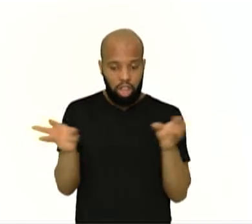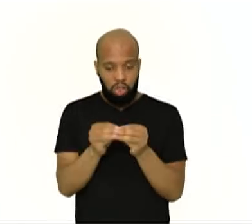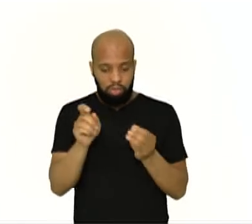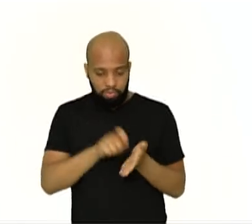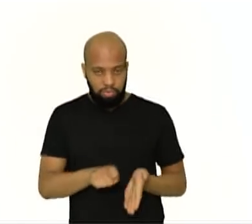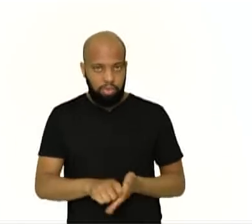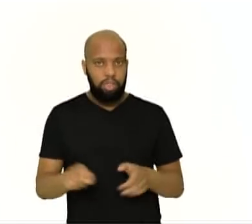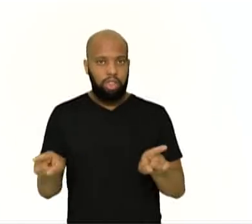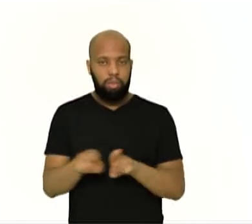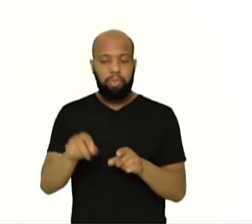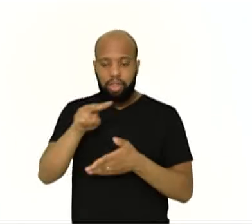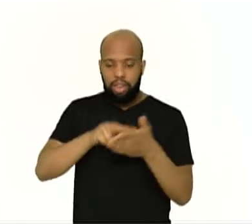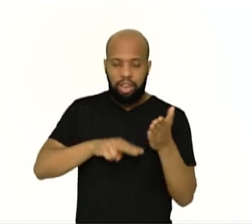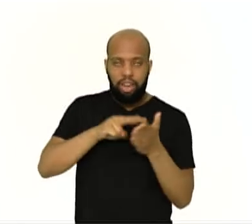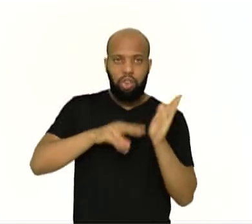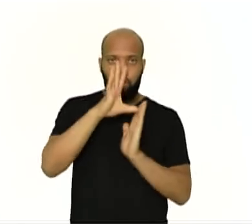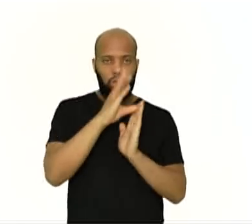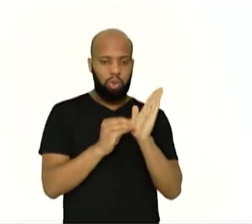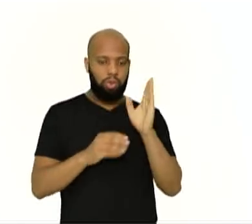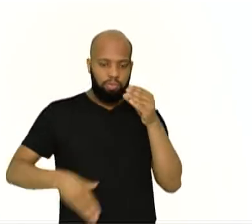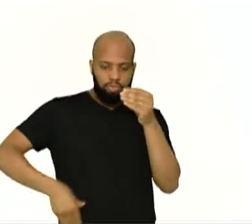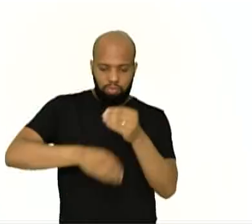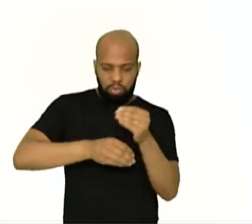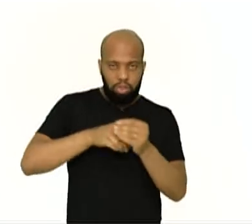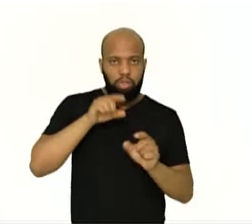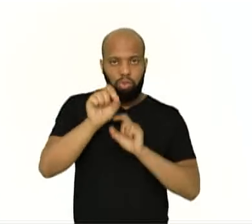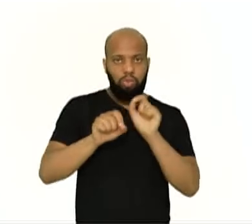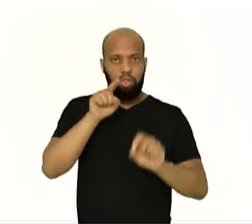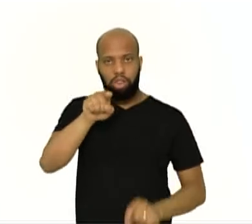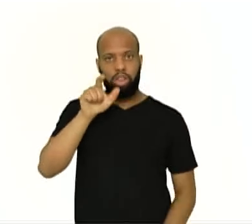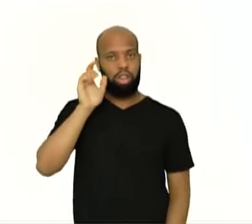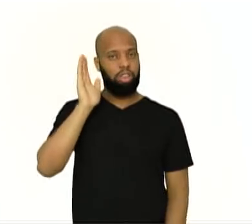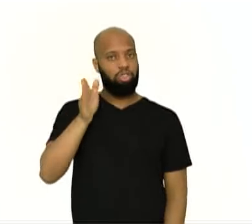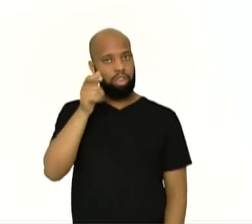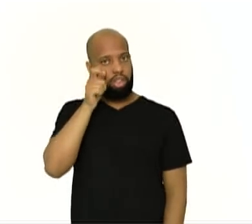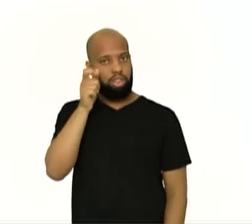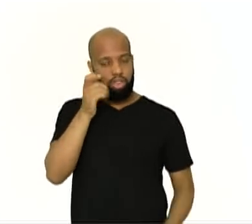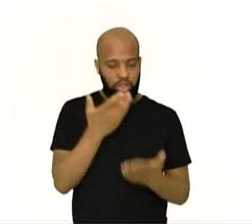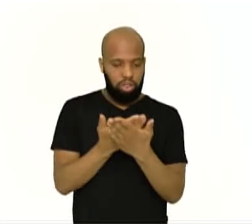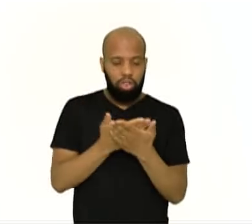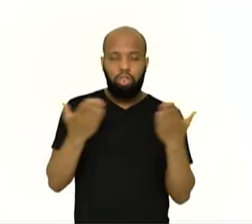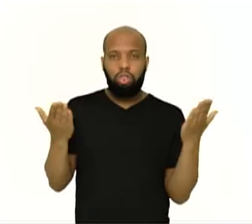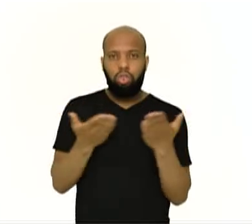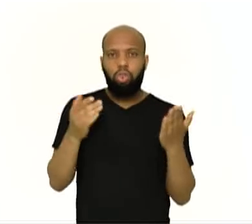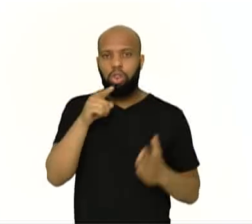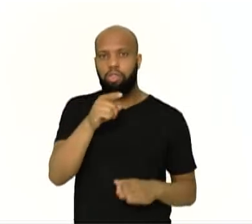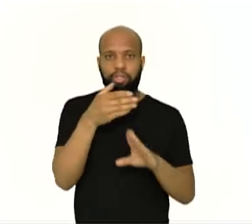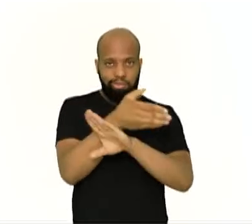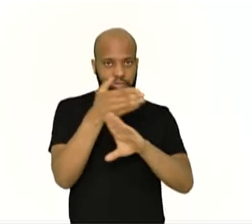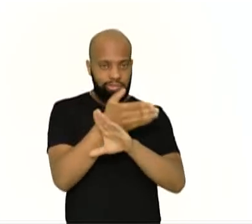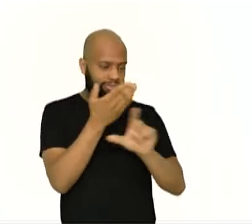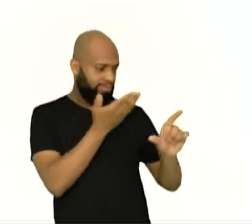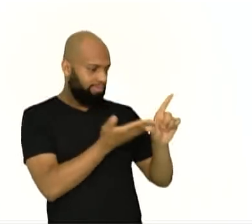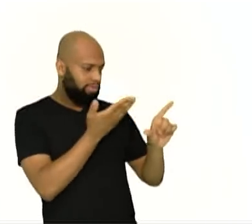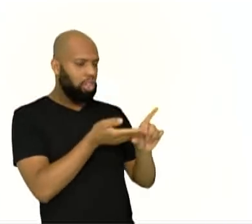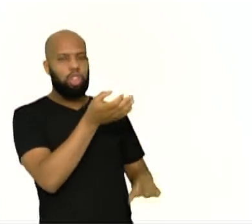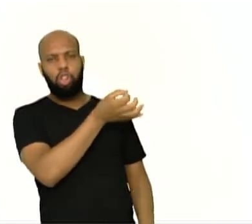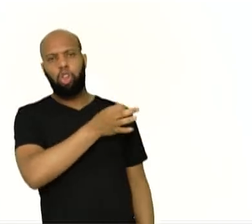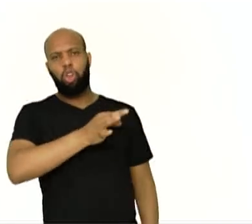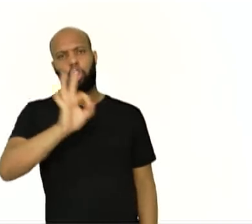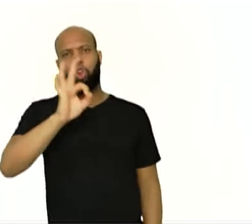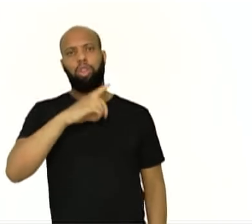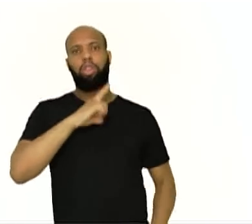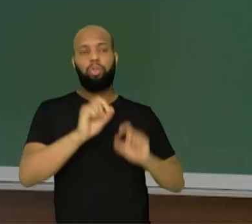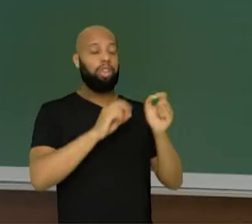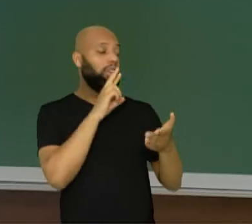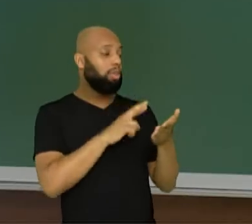os conteúdos para complementar o que você assistiu na aula de hoje. Você está acessando o Classroom? Ótimo! Não esqueça